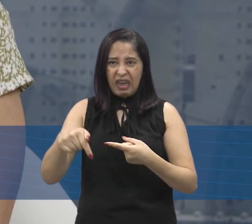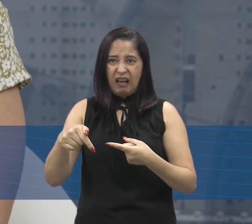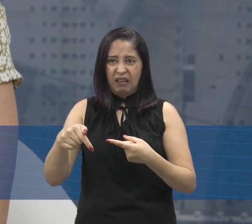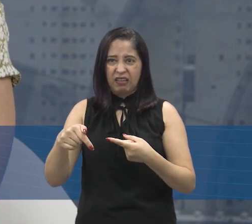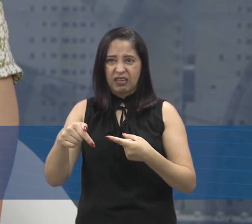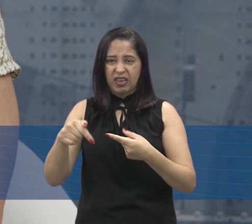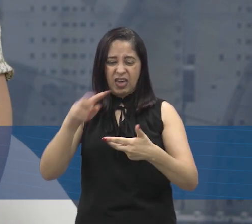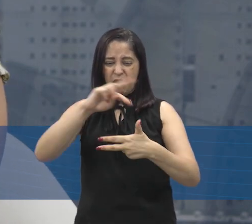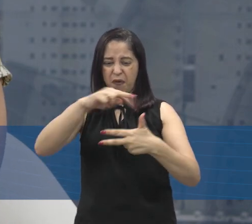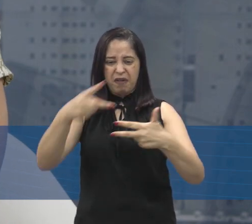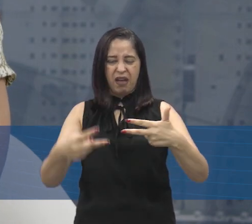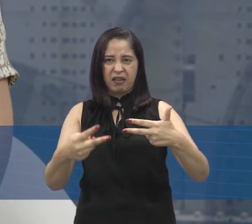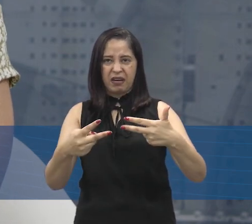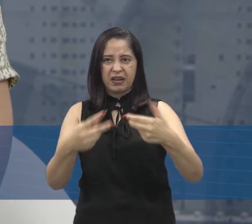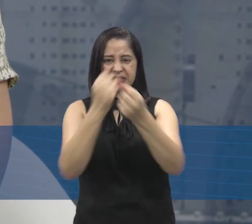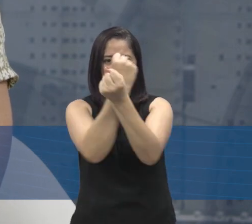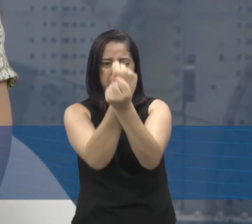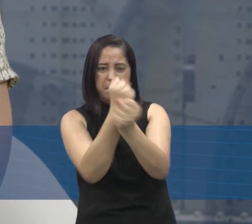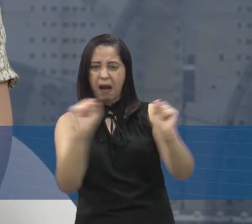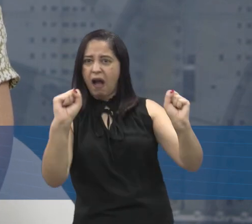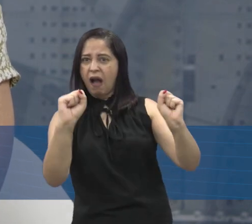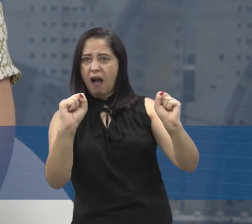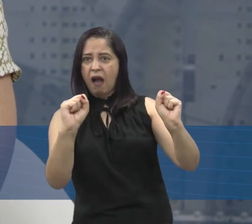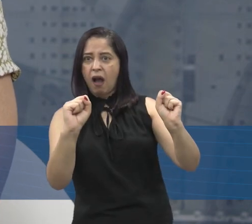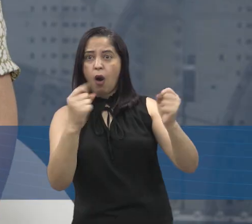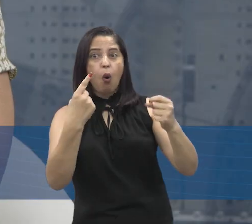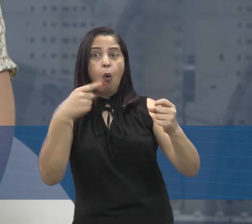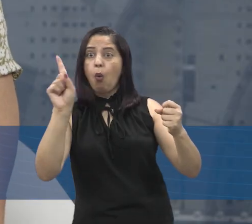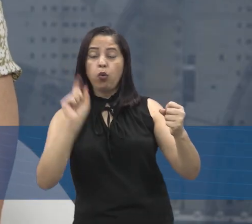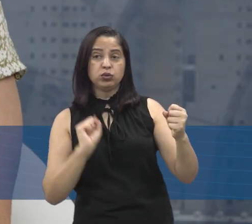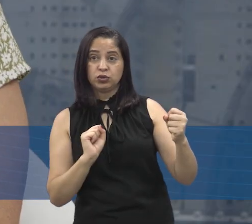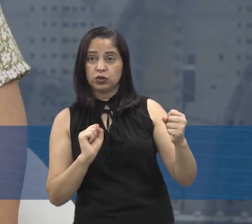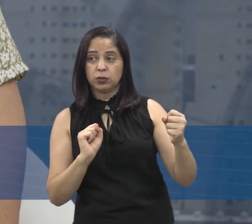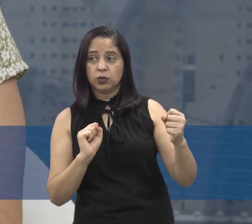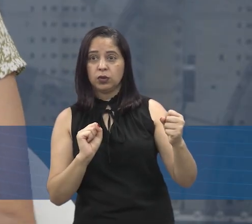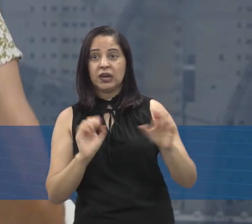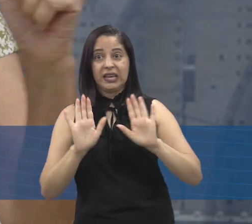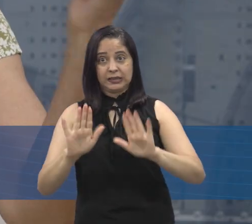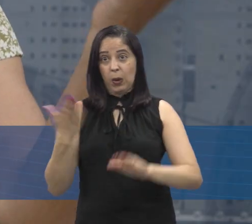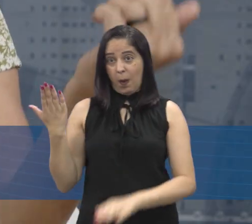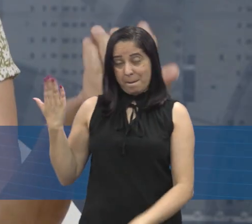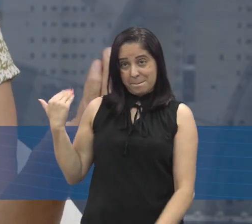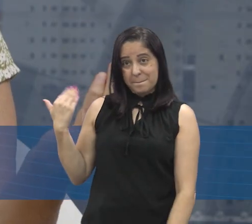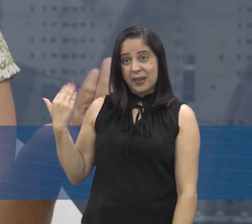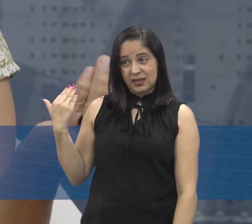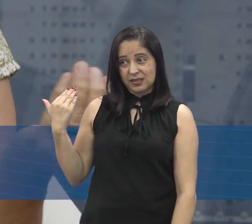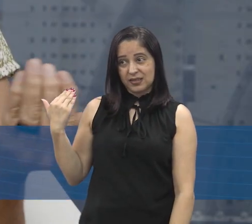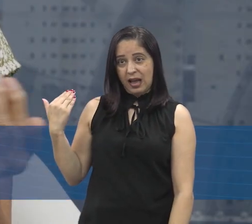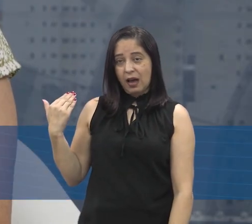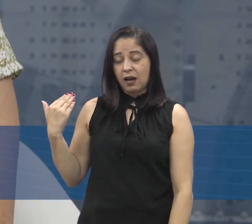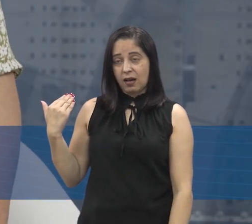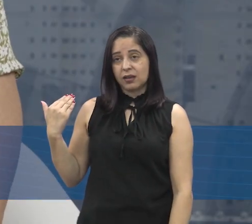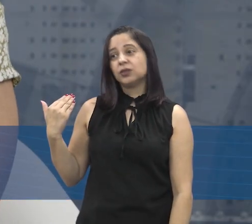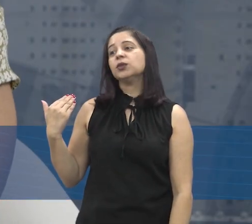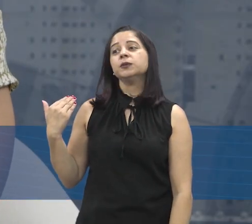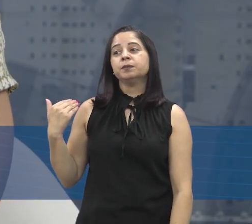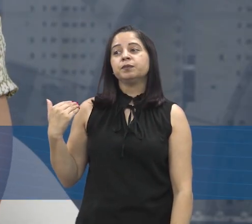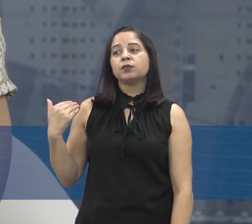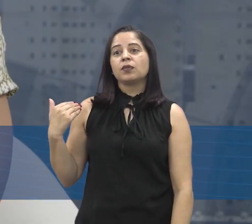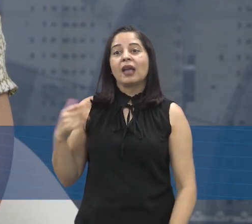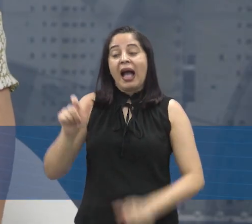a abolir a escravidão, né? Então, era comum também, além dessa história do emparedado,